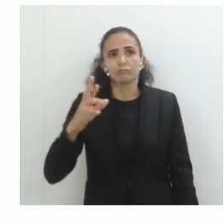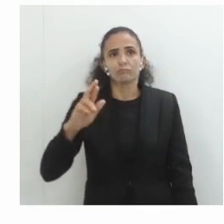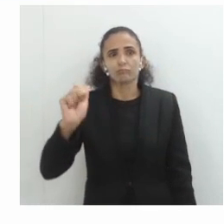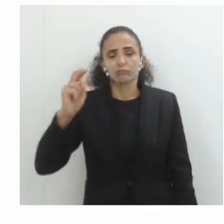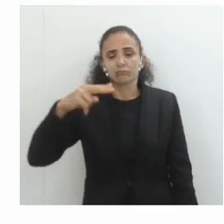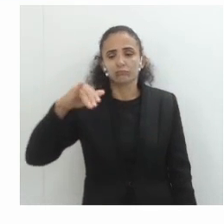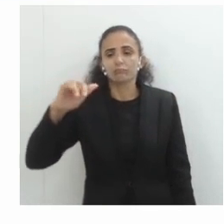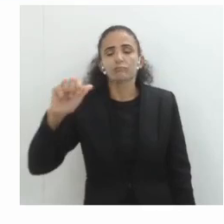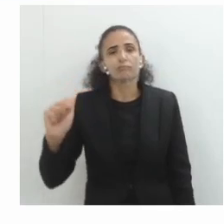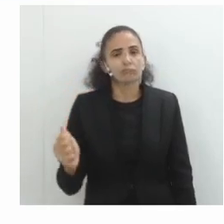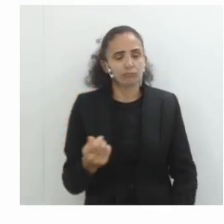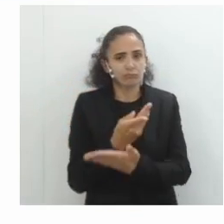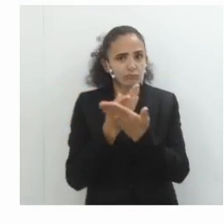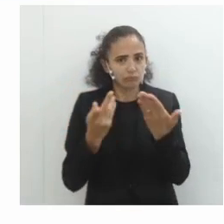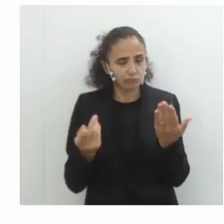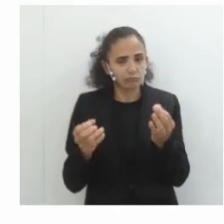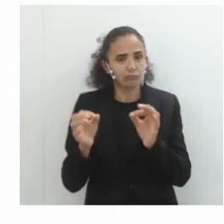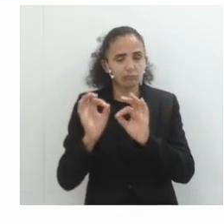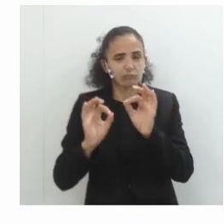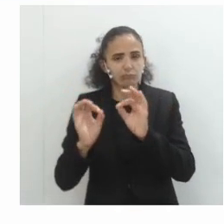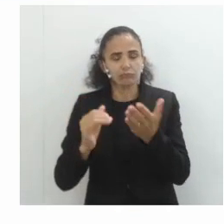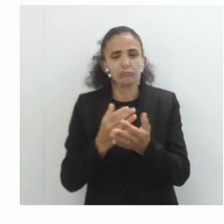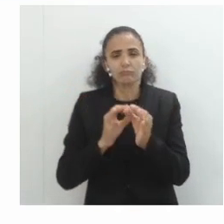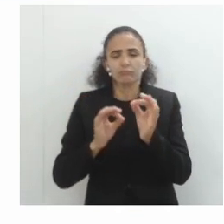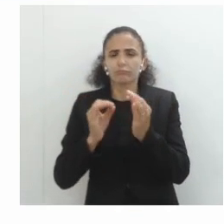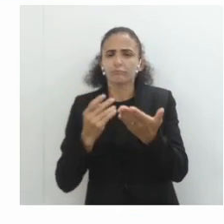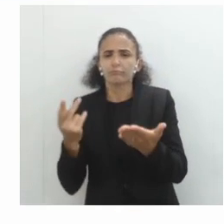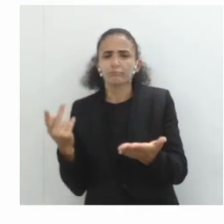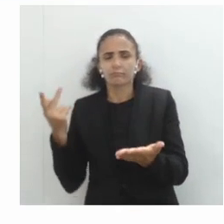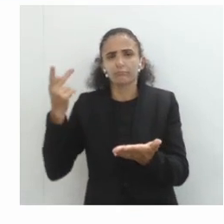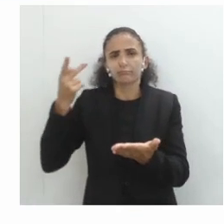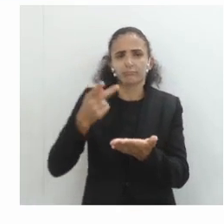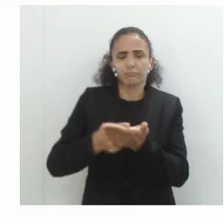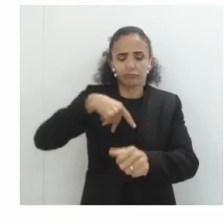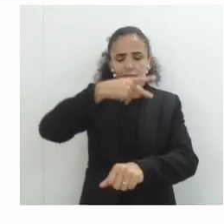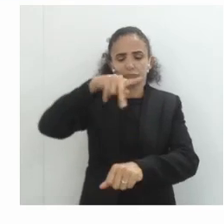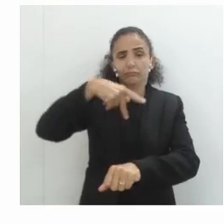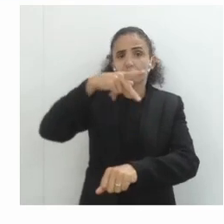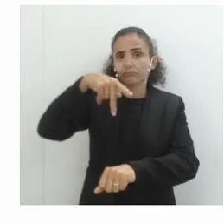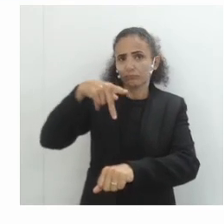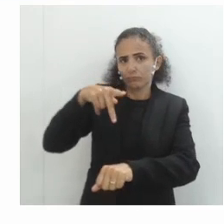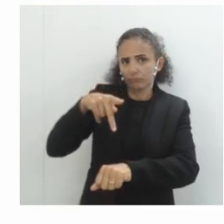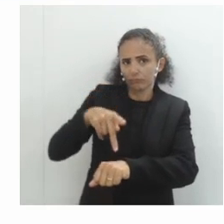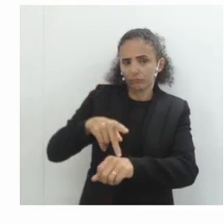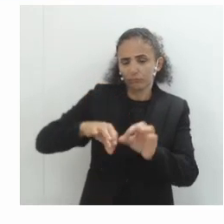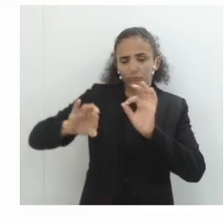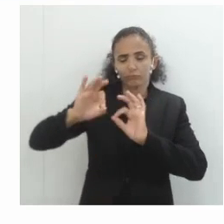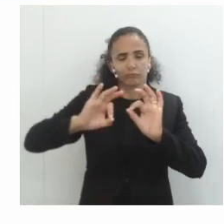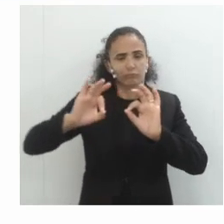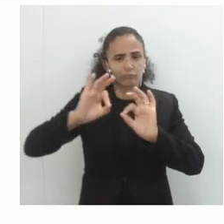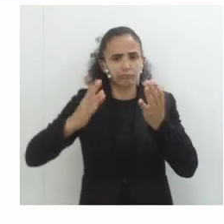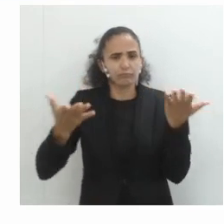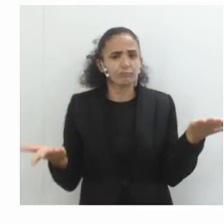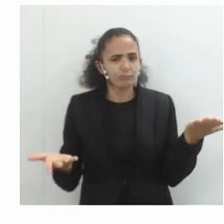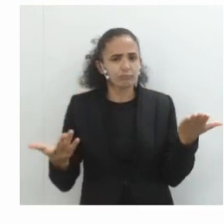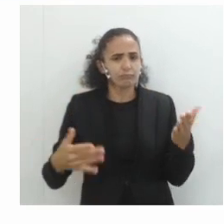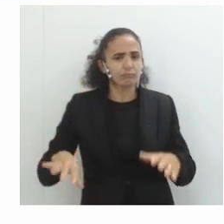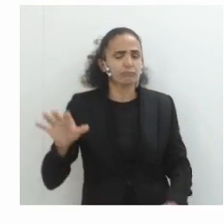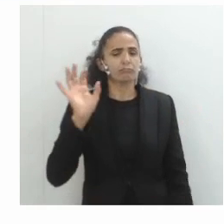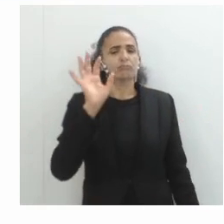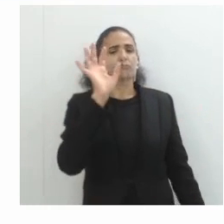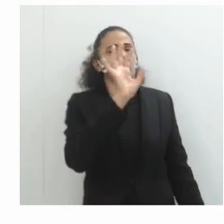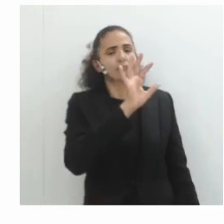tá, gente? A Ucrânia, que foi um país vinculado à ex-república soviética, né, à